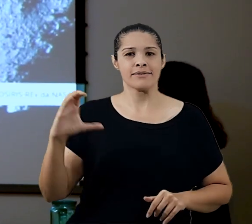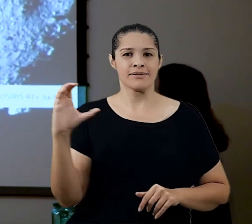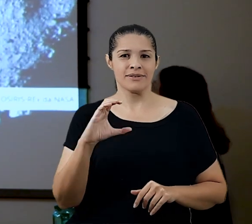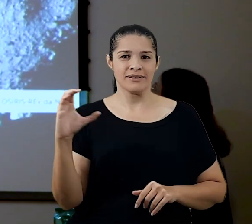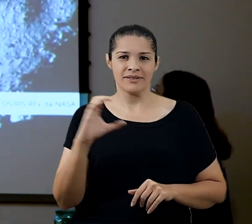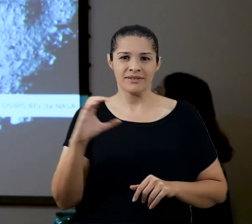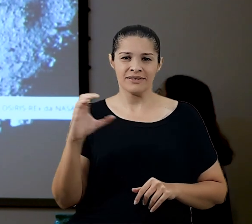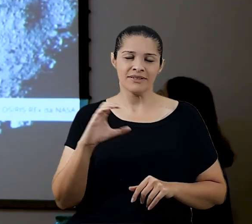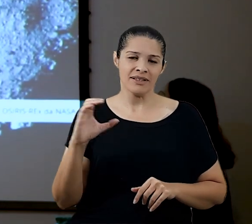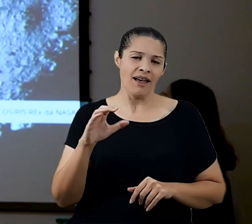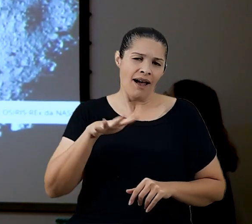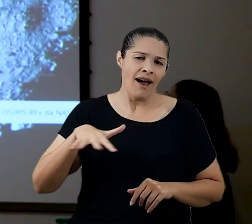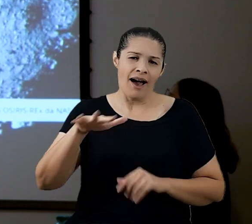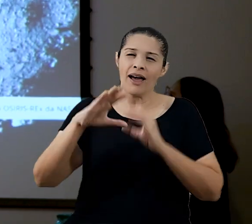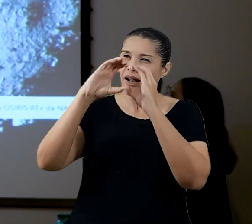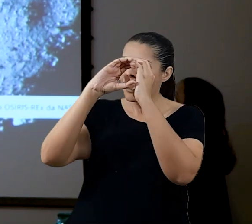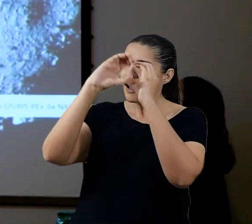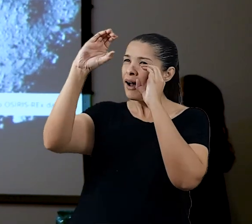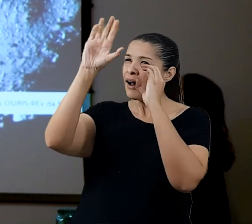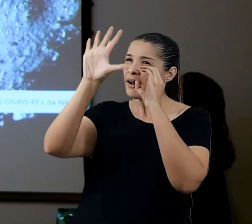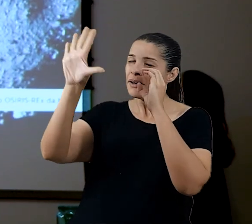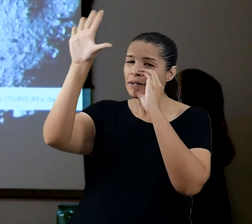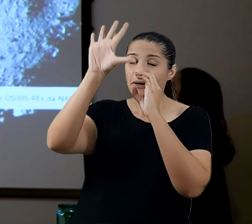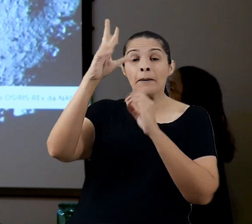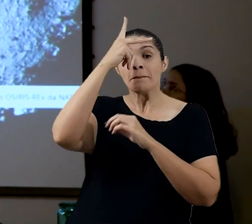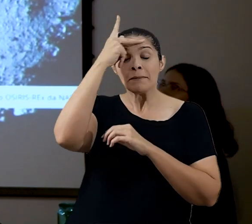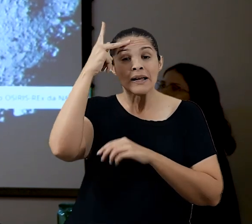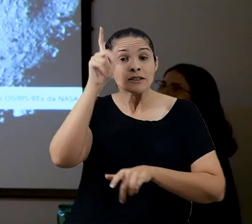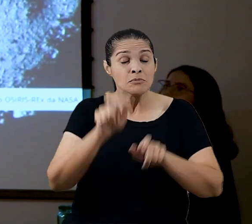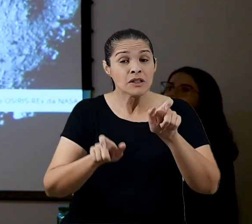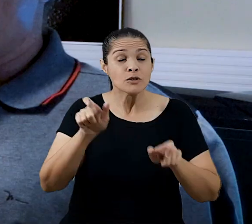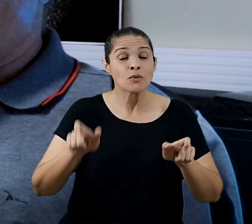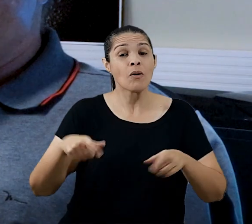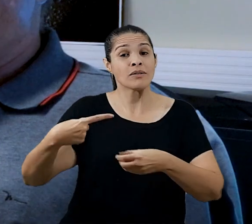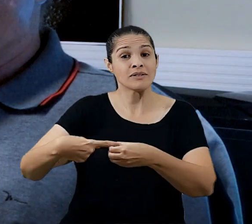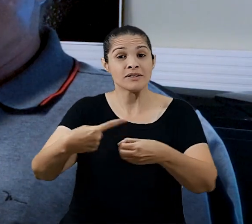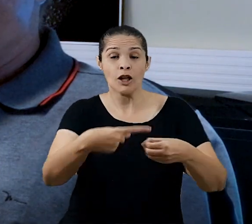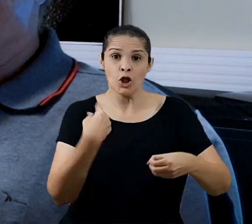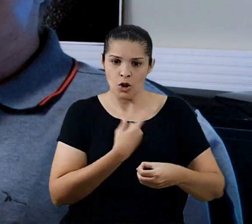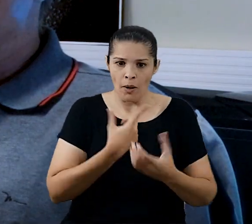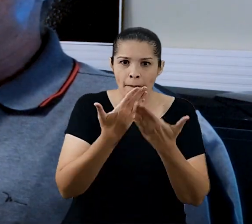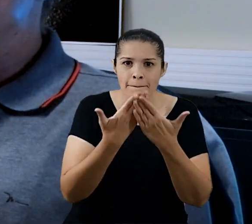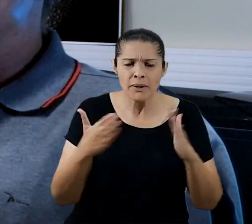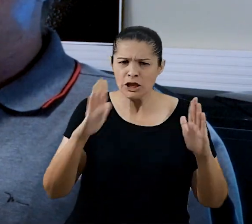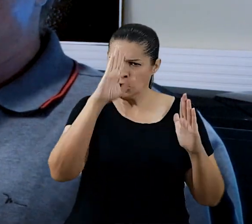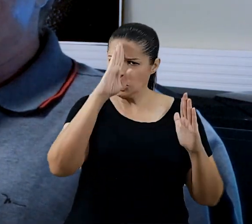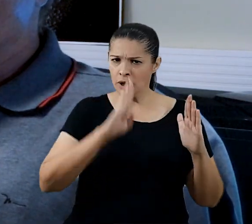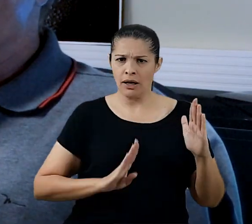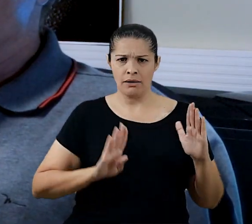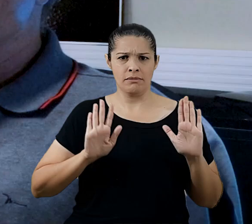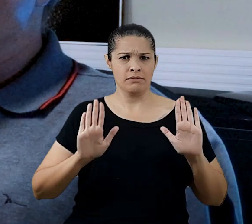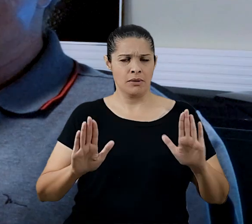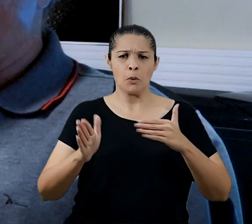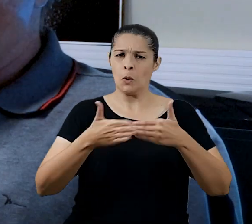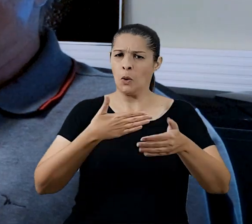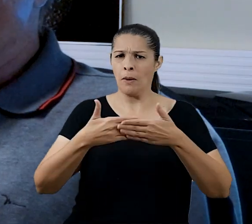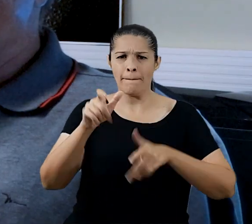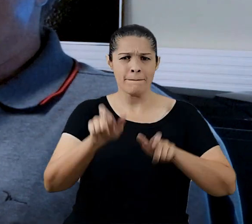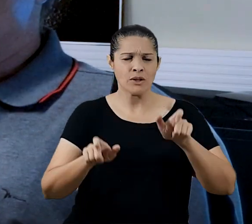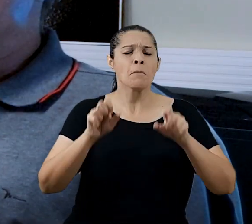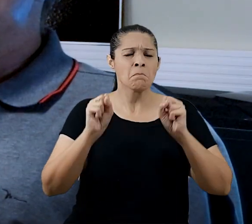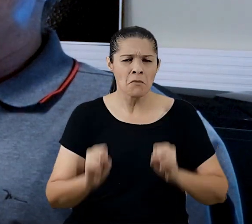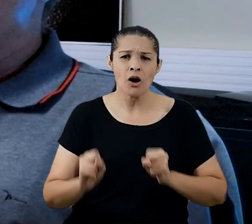da astronomia para a população, né? Então nós abrimos as portas gratuitamente para a população